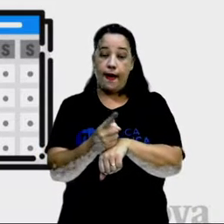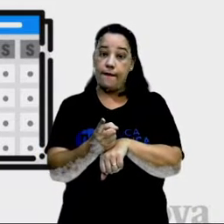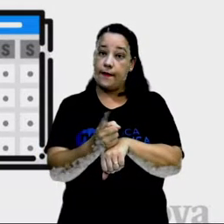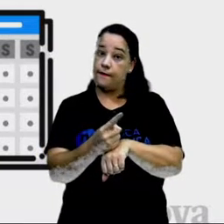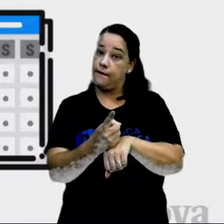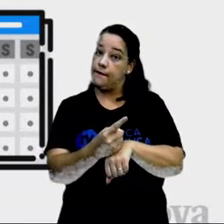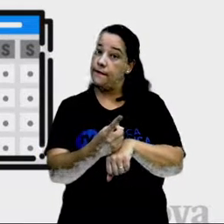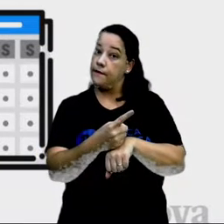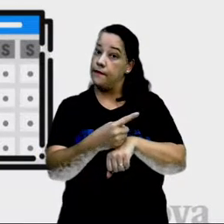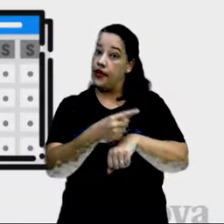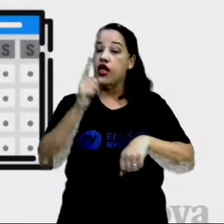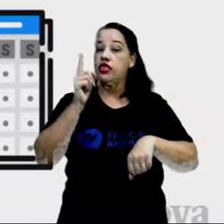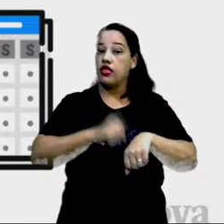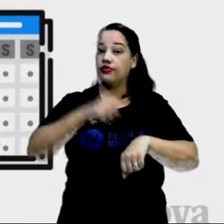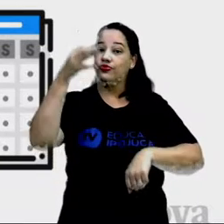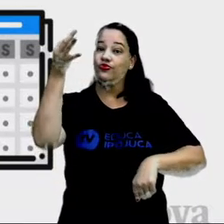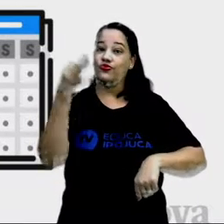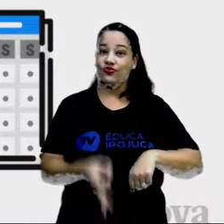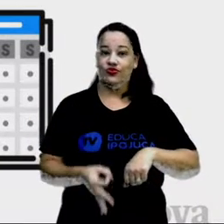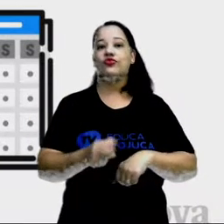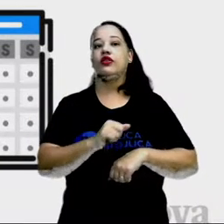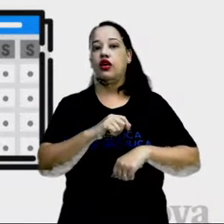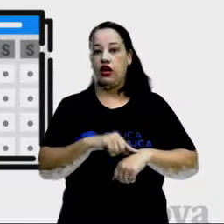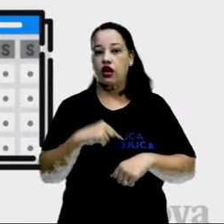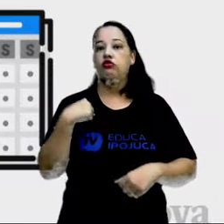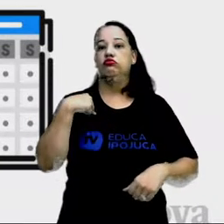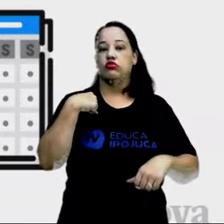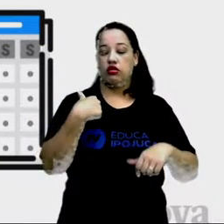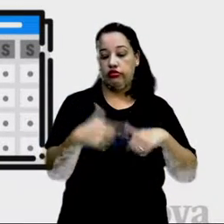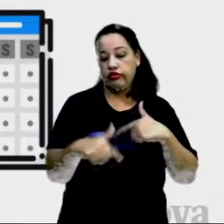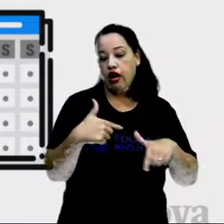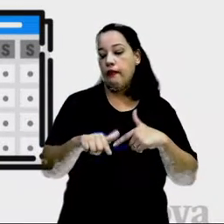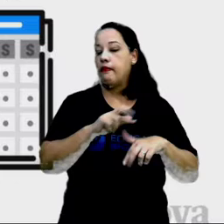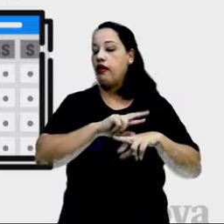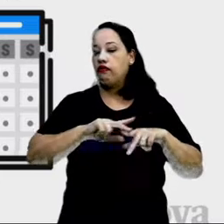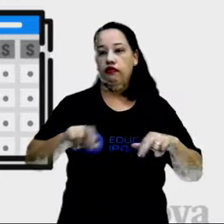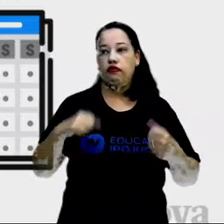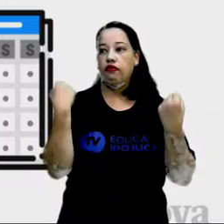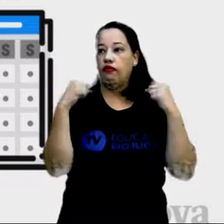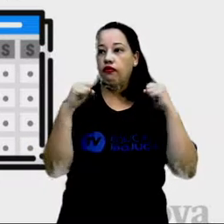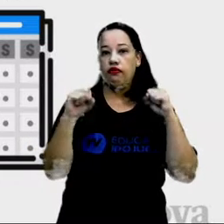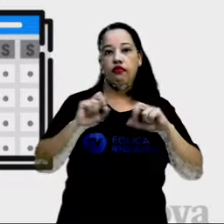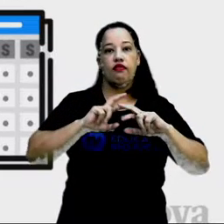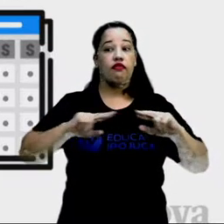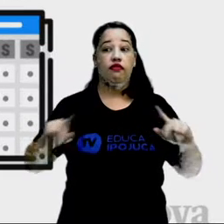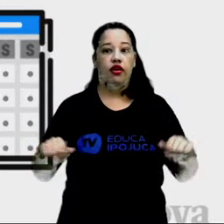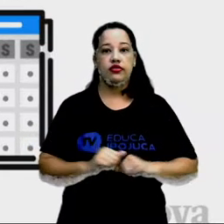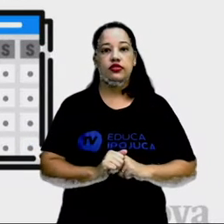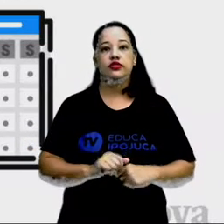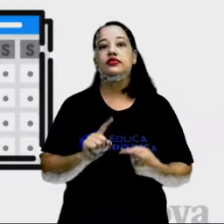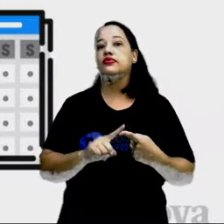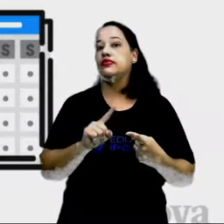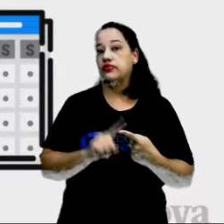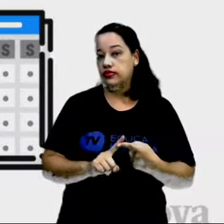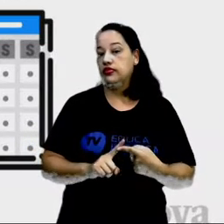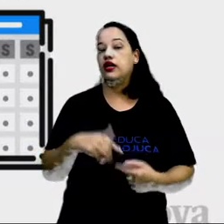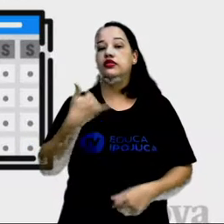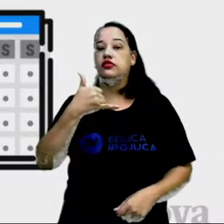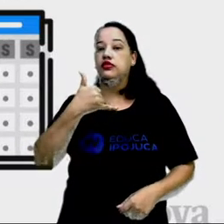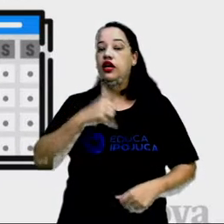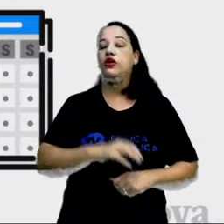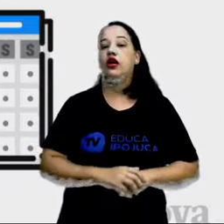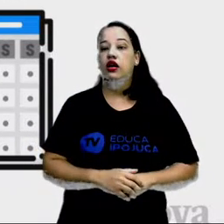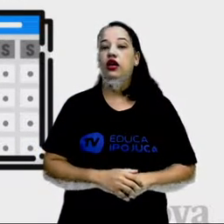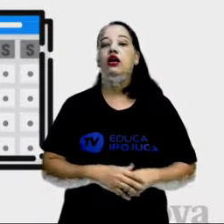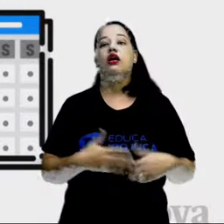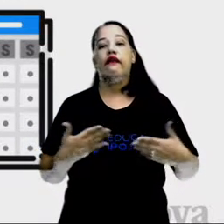medida exata para fazer, realizar alguma atividade, algum exercício. E o aparelho de celular, como eu falei para vocês,